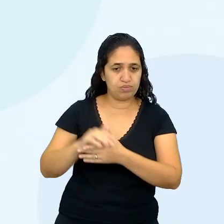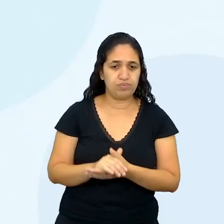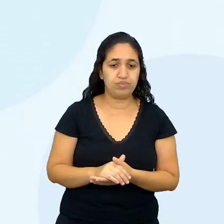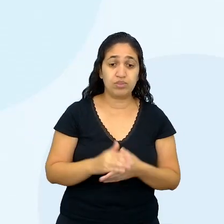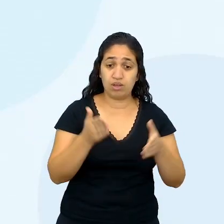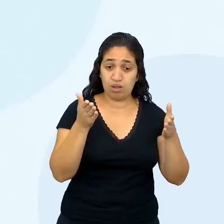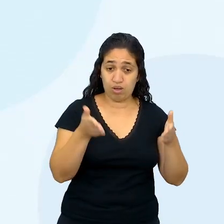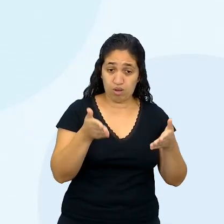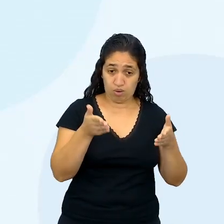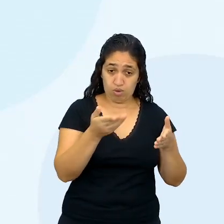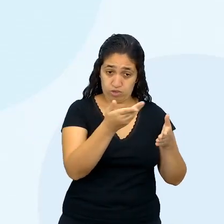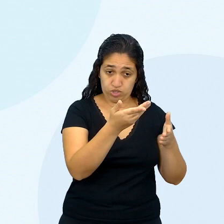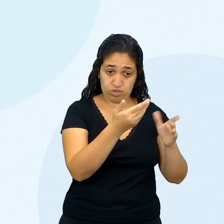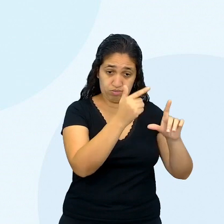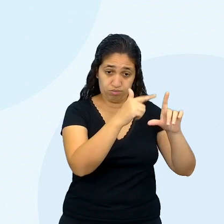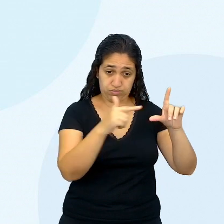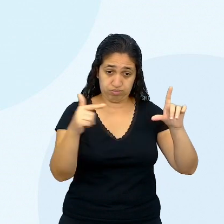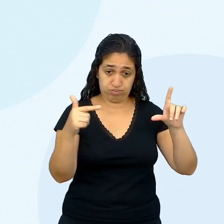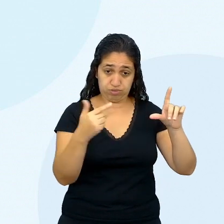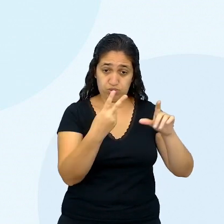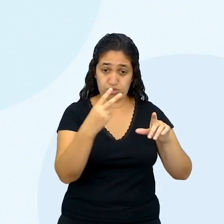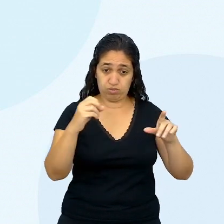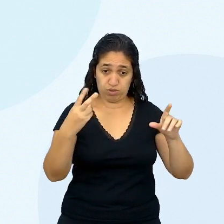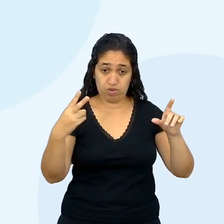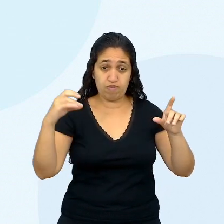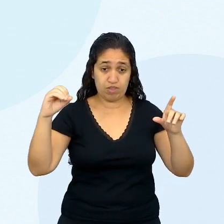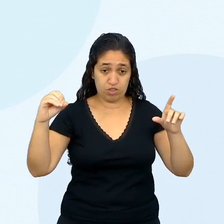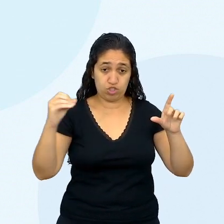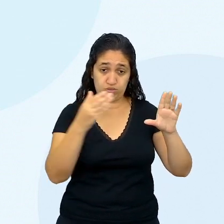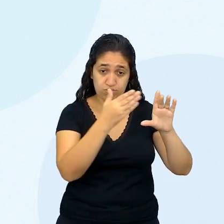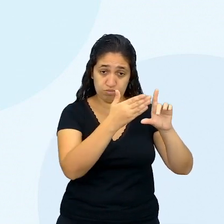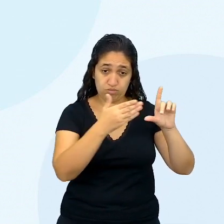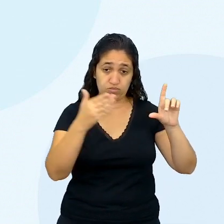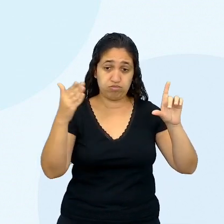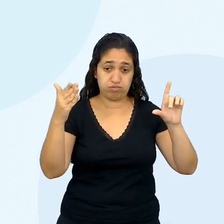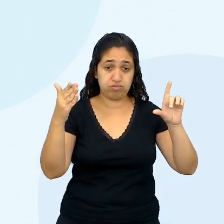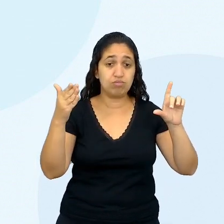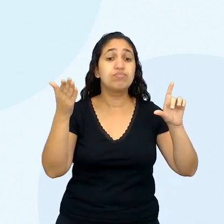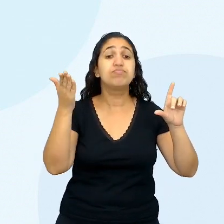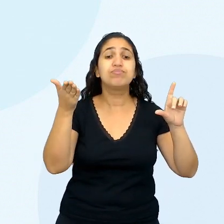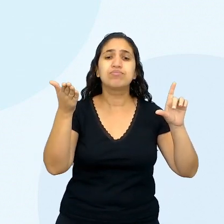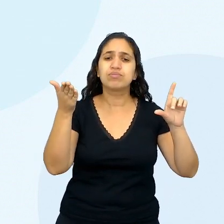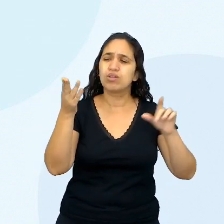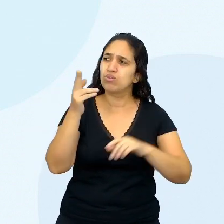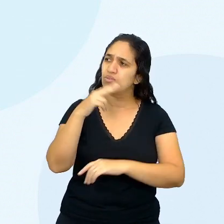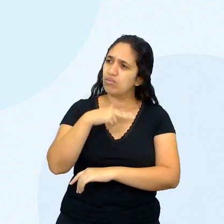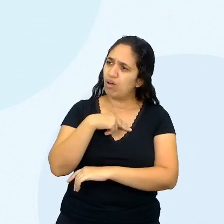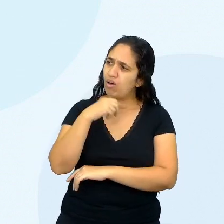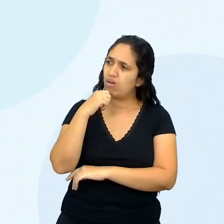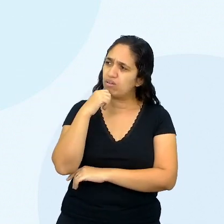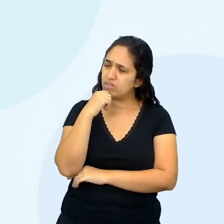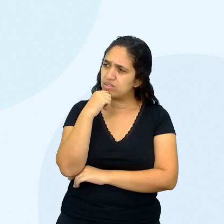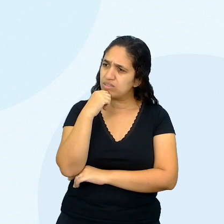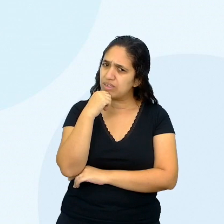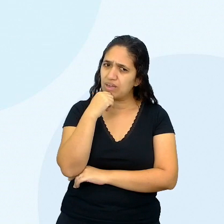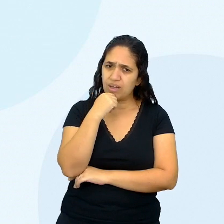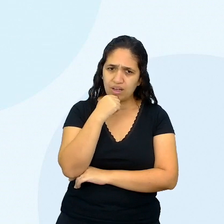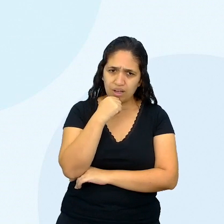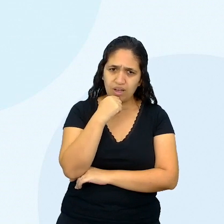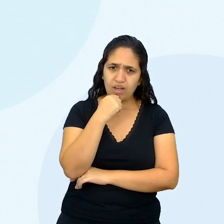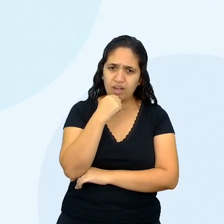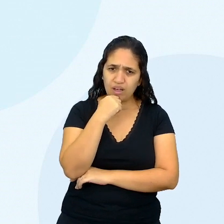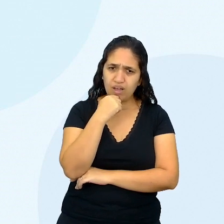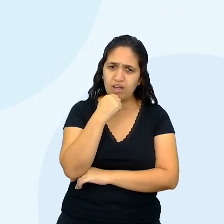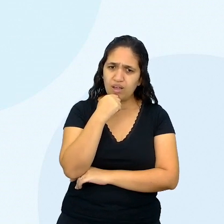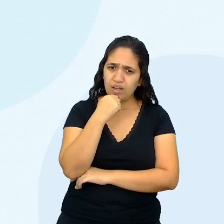E hoje, ali em 2020, 2021, nós estamos justamente nessa situação. Você deve estar falando assim, poxa, Edson, mas que tempestade em copo d'água,